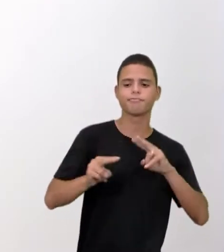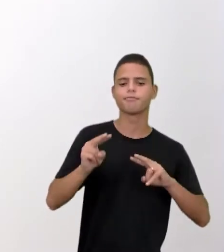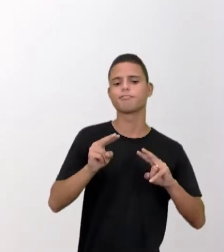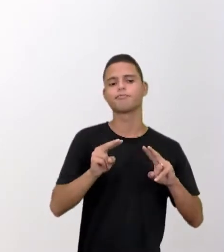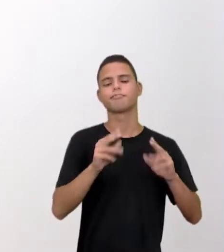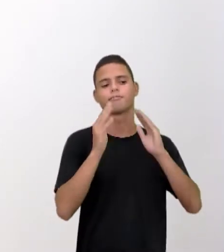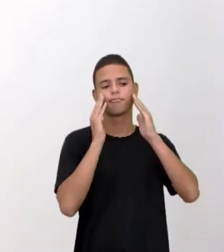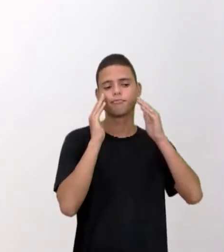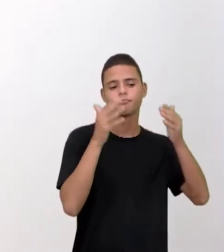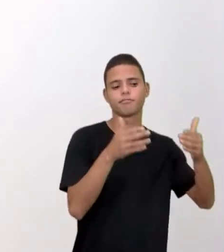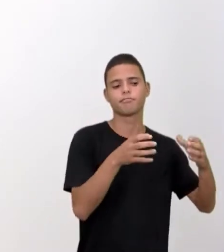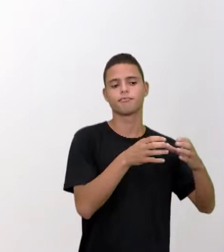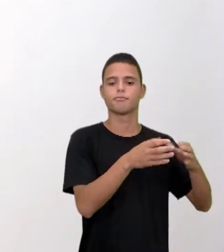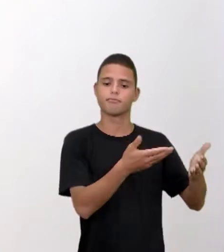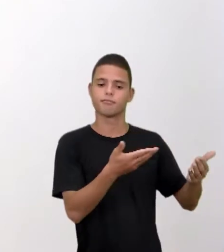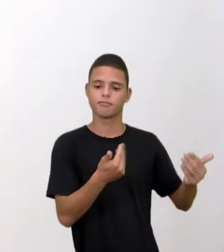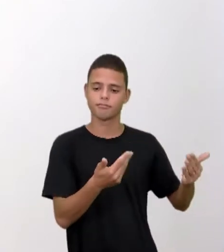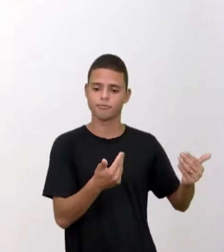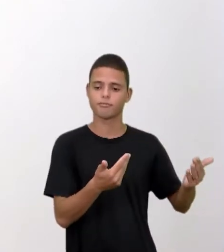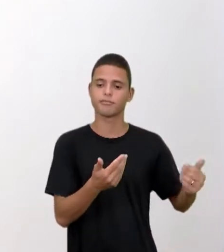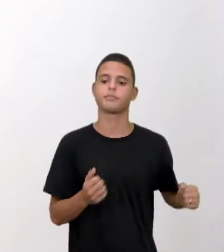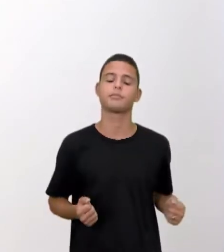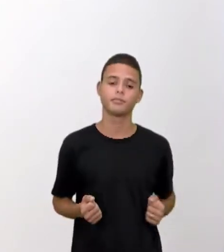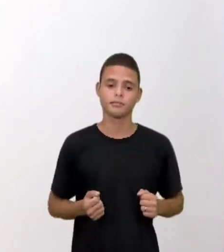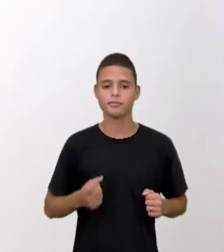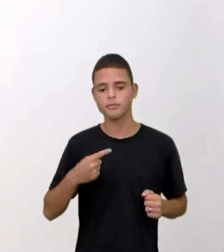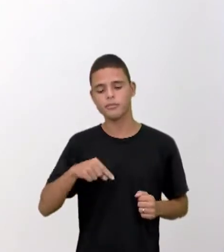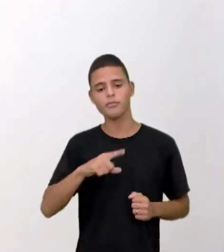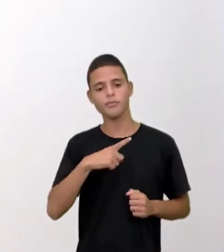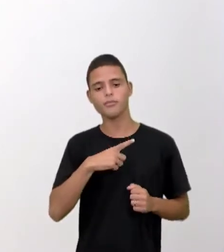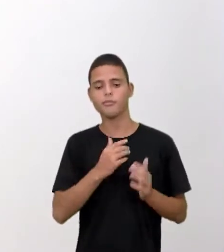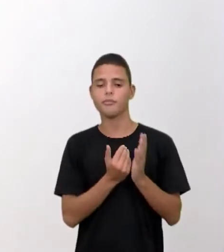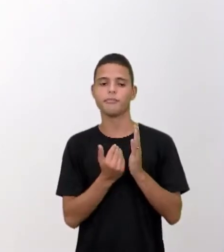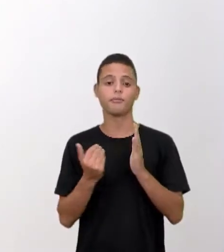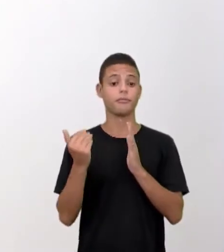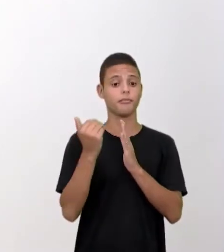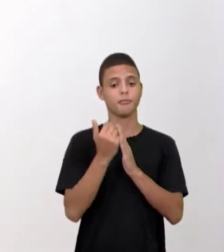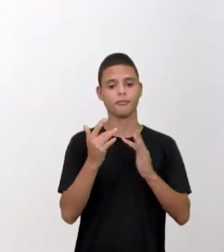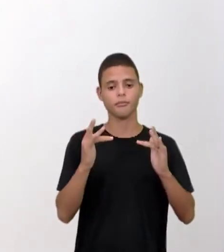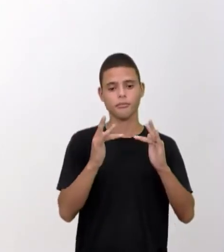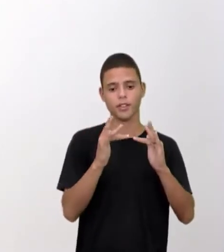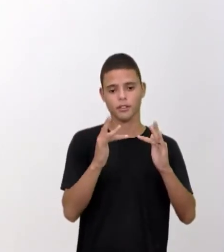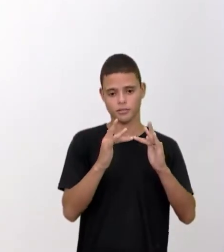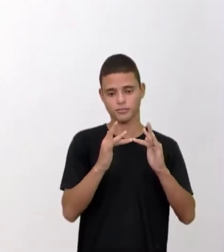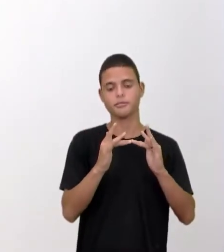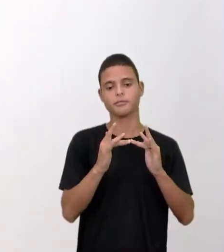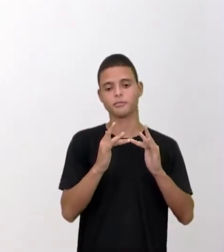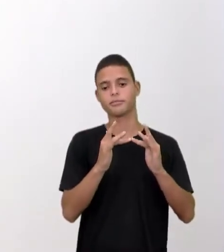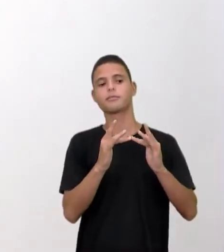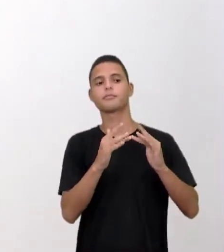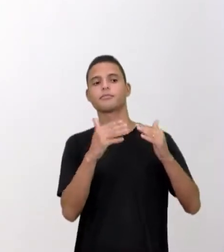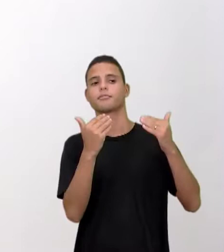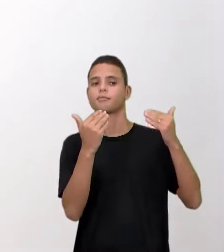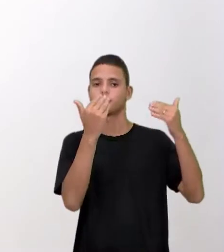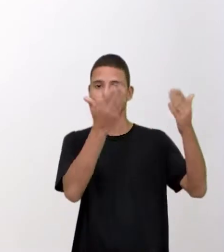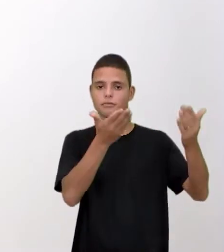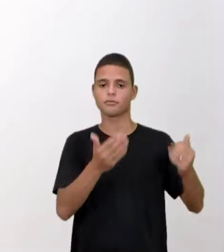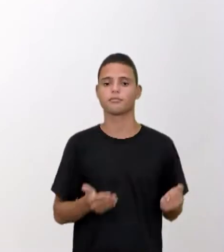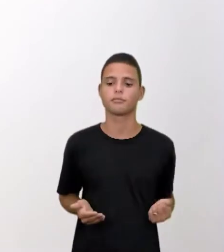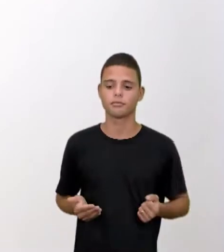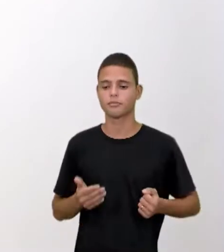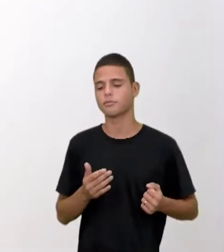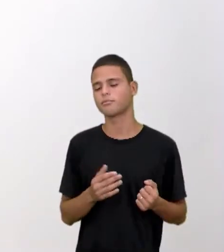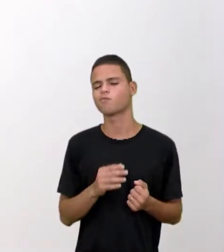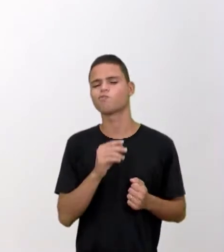adolescência, né? Que é o período da vida, querendo ou não, que a gente tem mais contato com o ambiente externo. O que seria o externo?